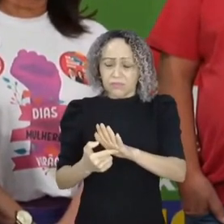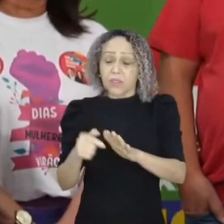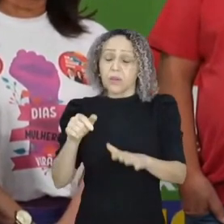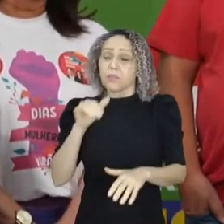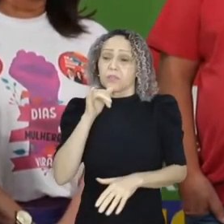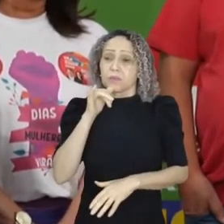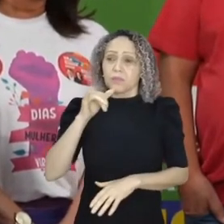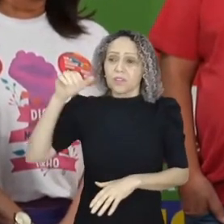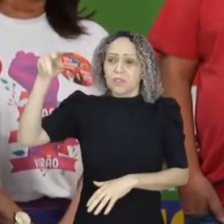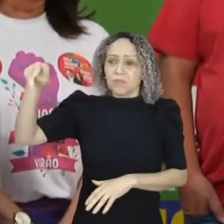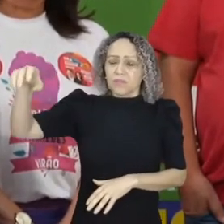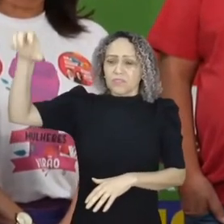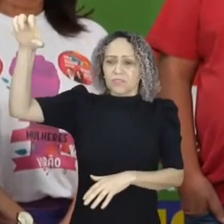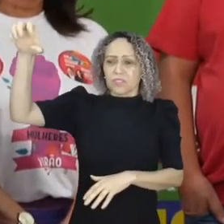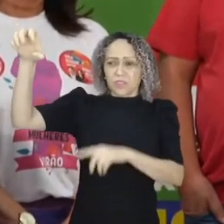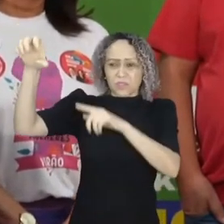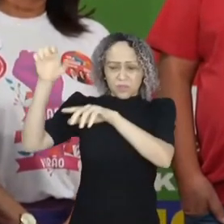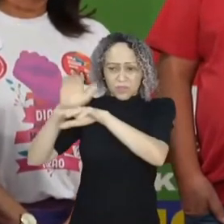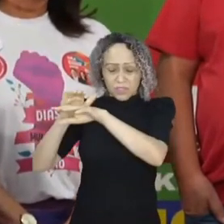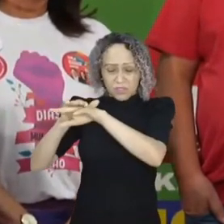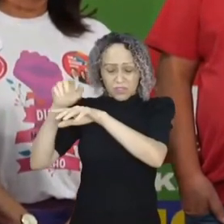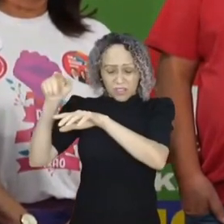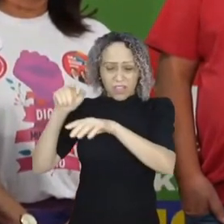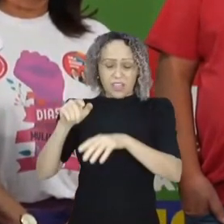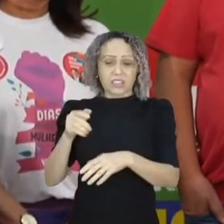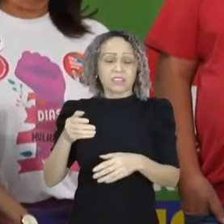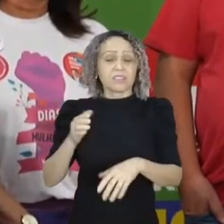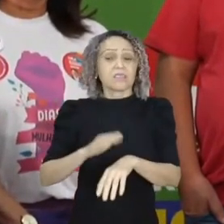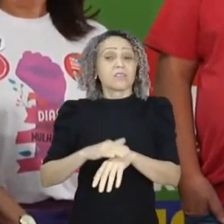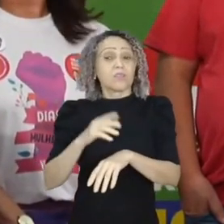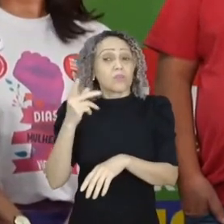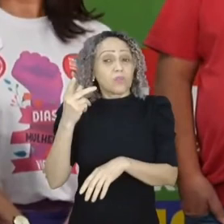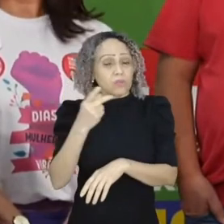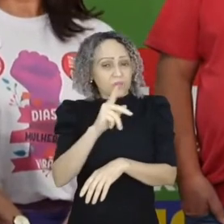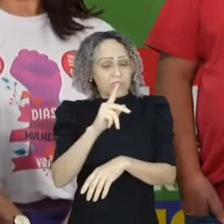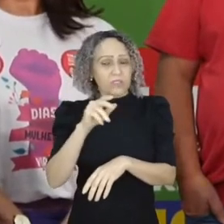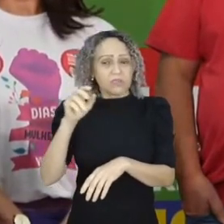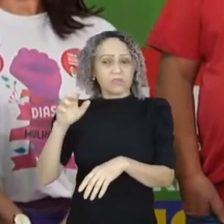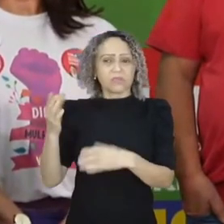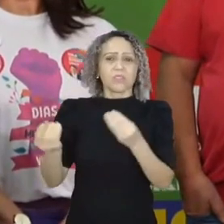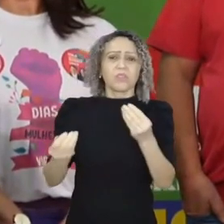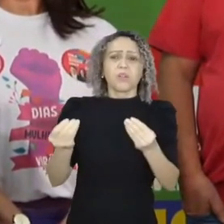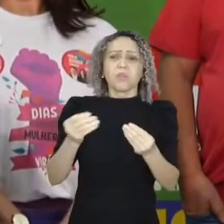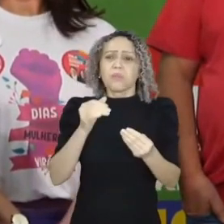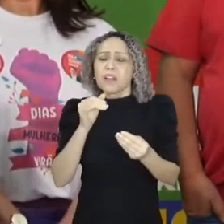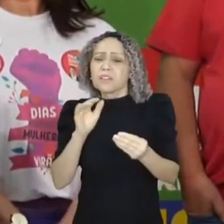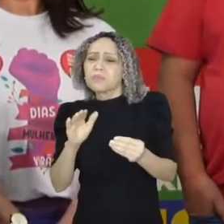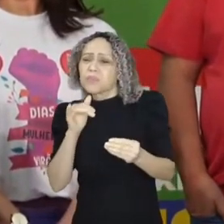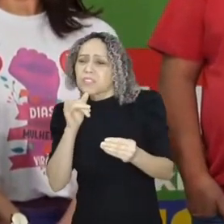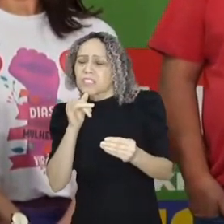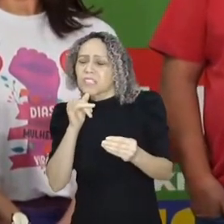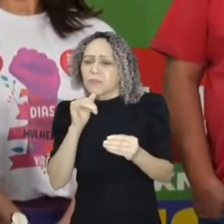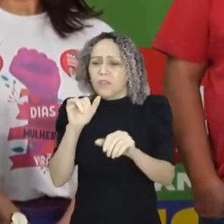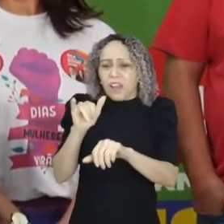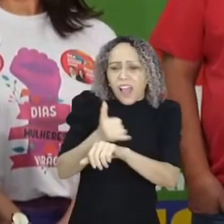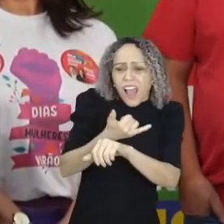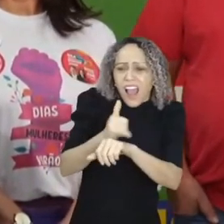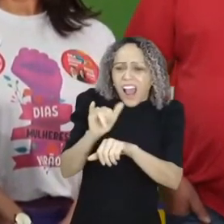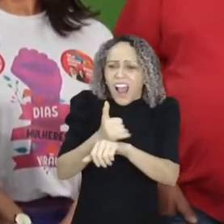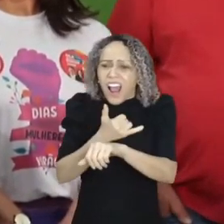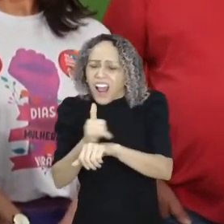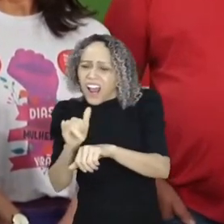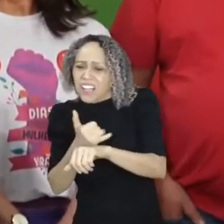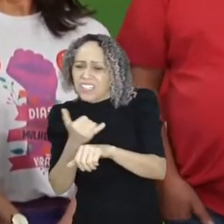Nordeste, aliás, hoje é pelo nordestino, né? Eu queria saber qual que é a estratégia, mesmo com os apoios que o senhor tem do PDT,